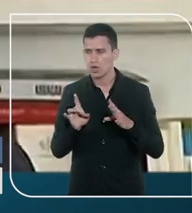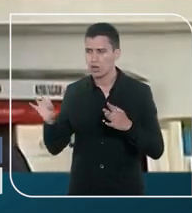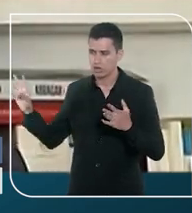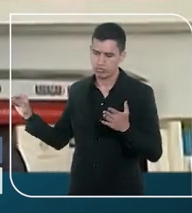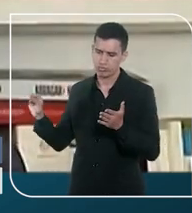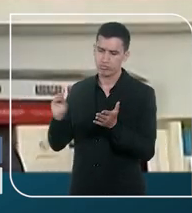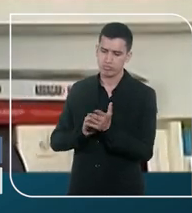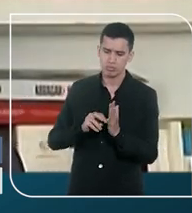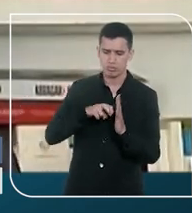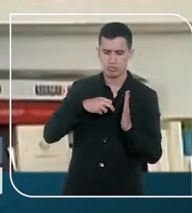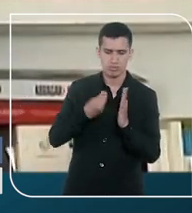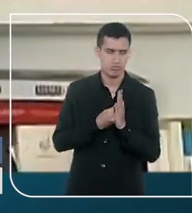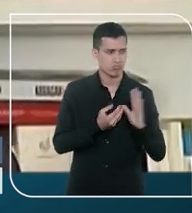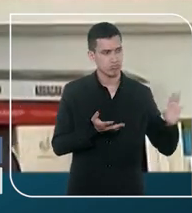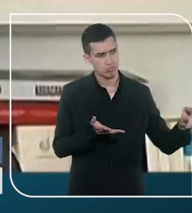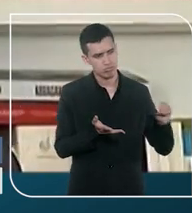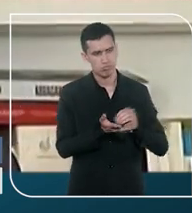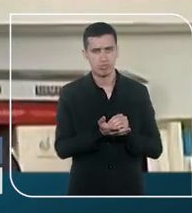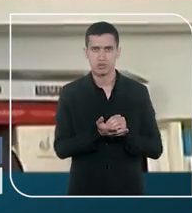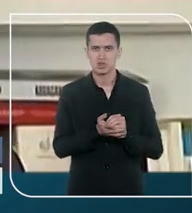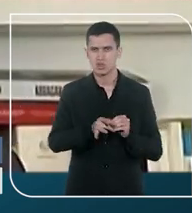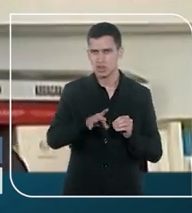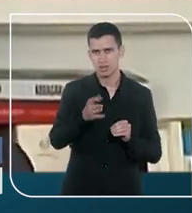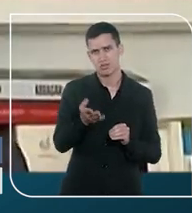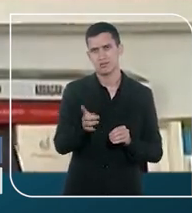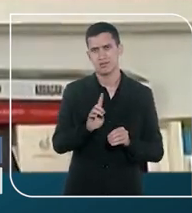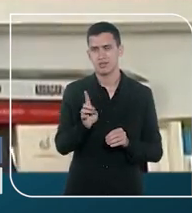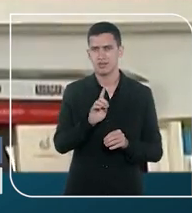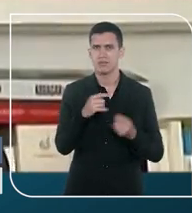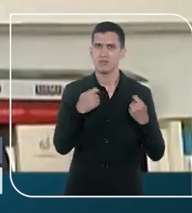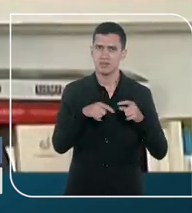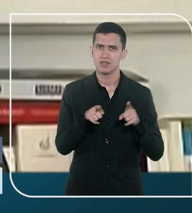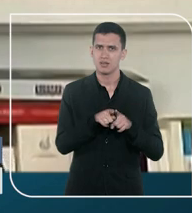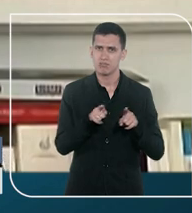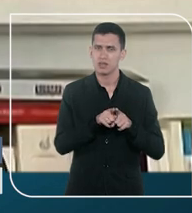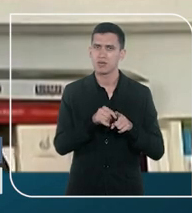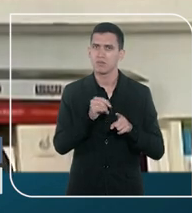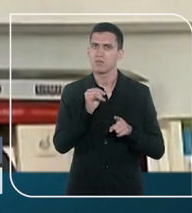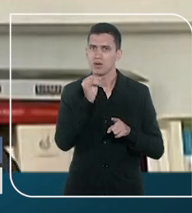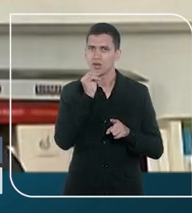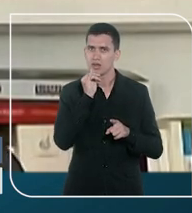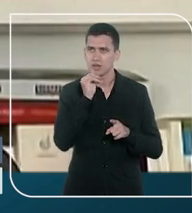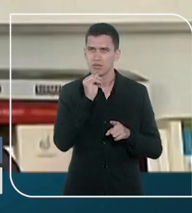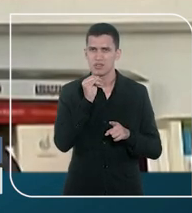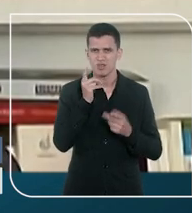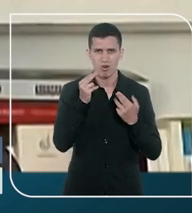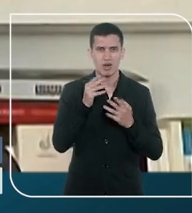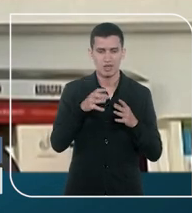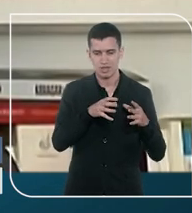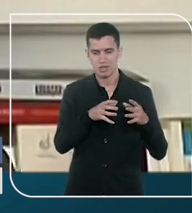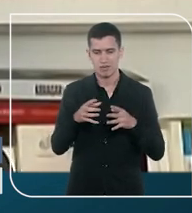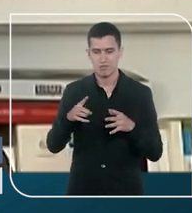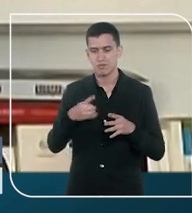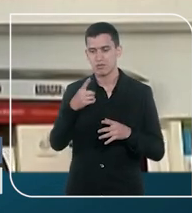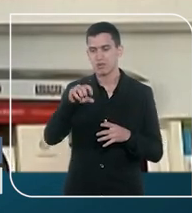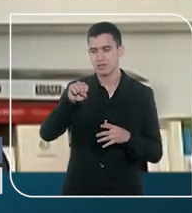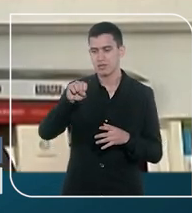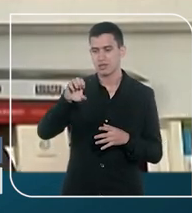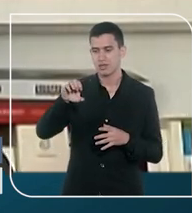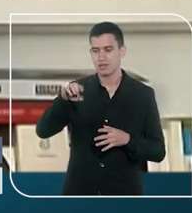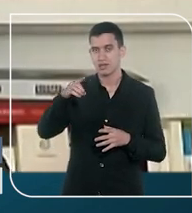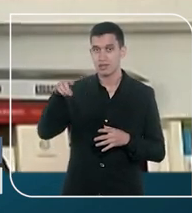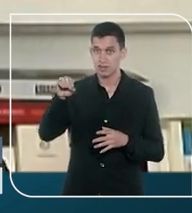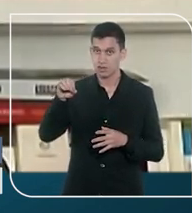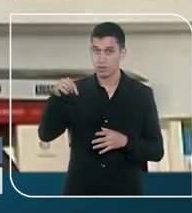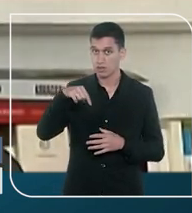transcrição de ementas e excertos dos julgados. A gente tem posicionamento, por exemplo, da primeira sessão do STJ. Também só para